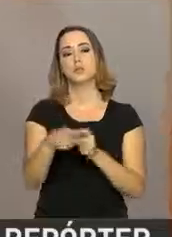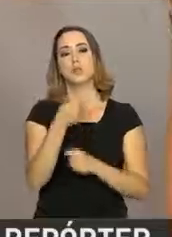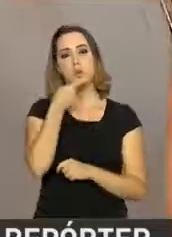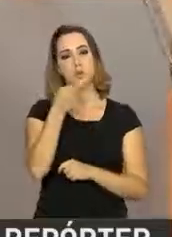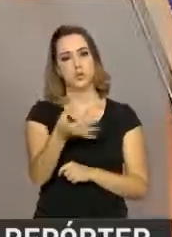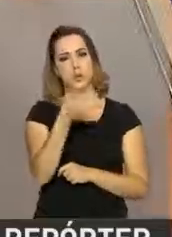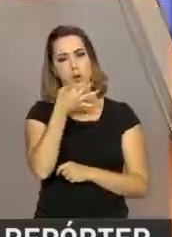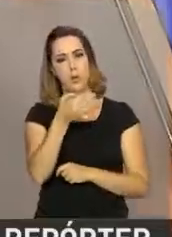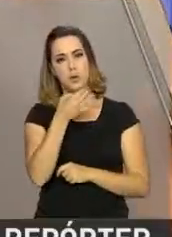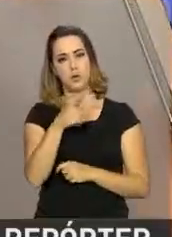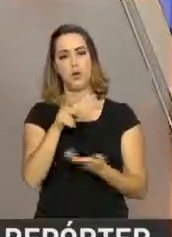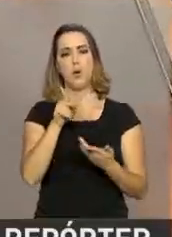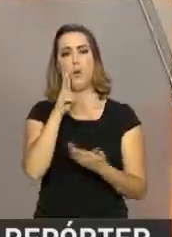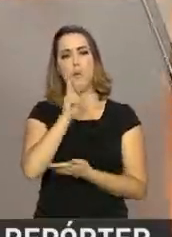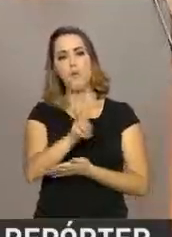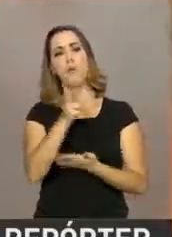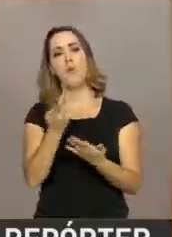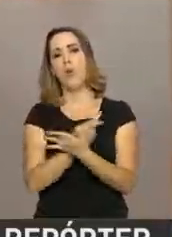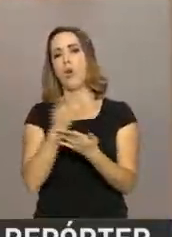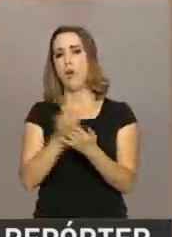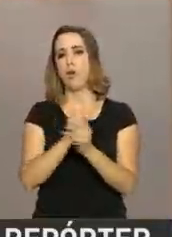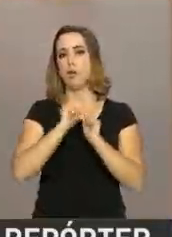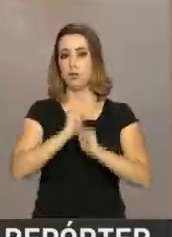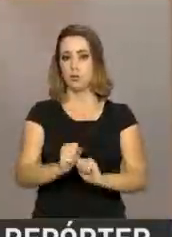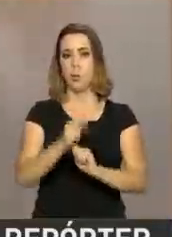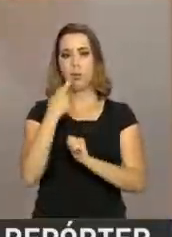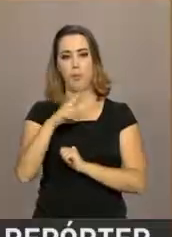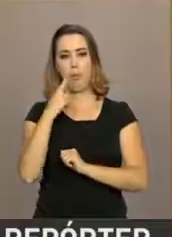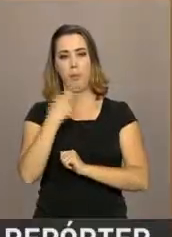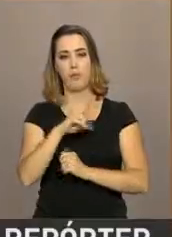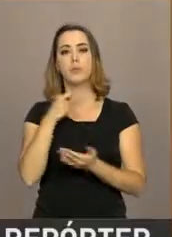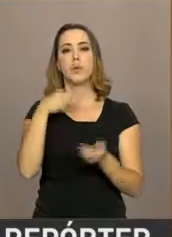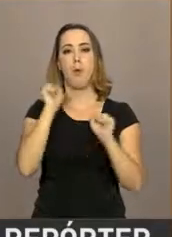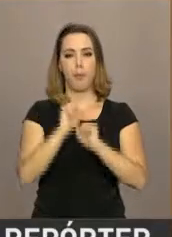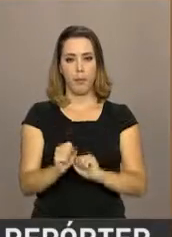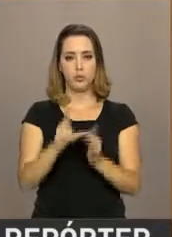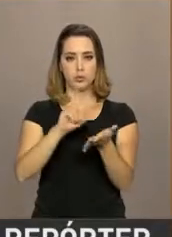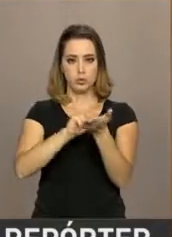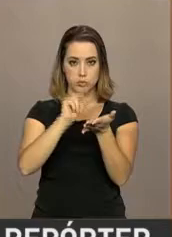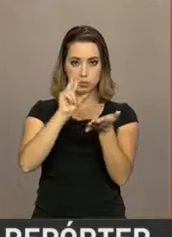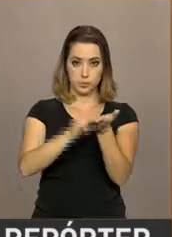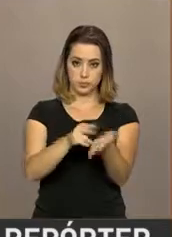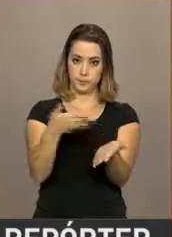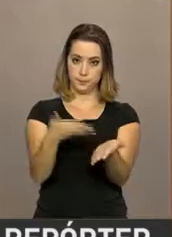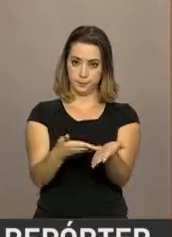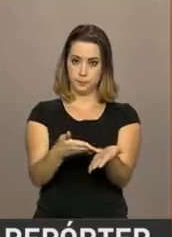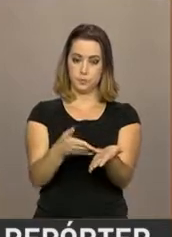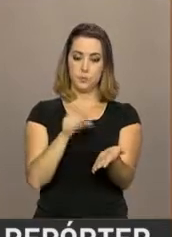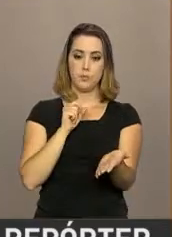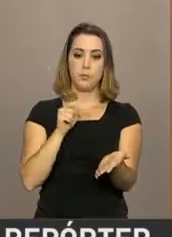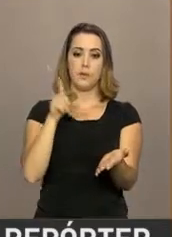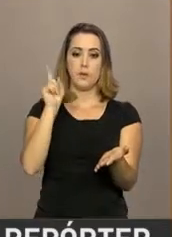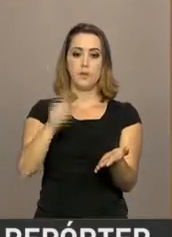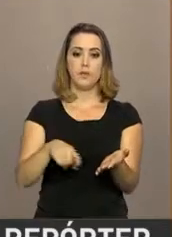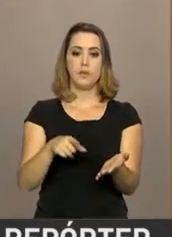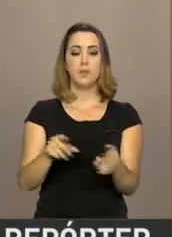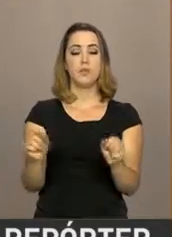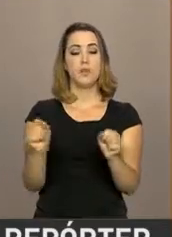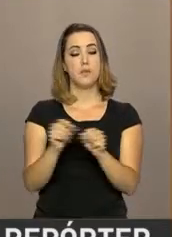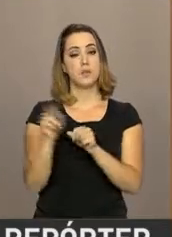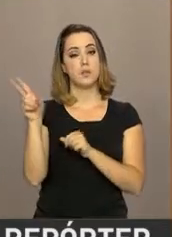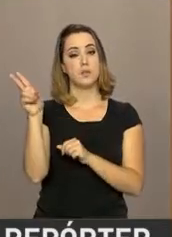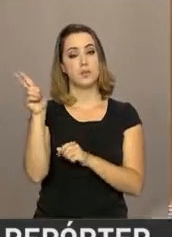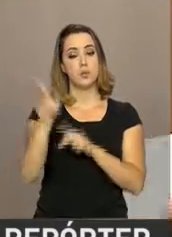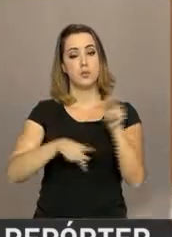que elas tenham visto com relação à execução das obras a importância desse dispositivo desse aplicativo é fazer com que a